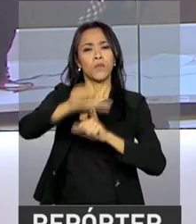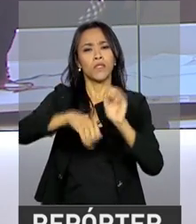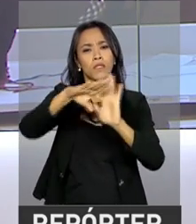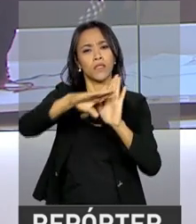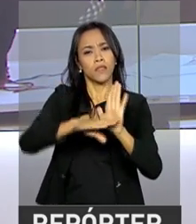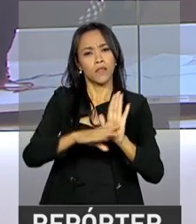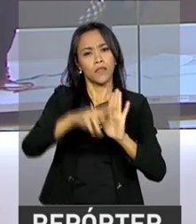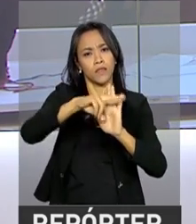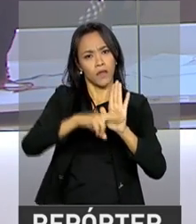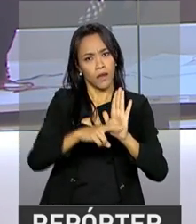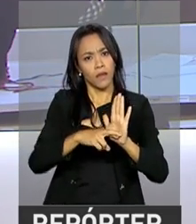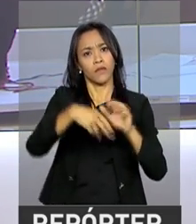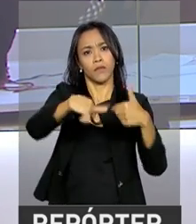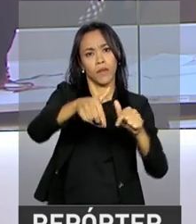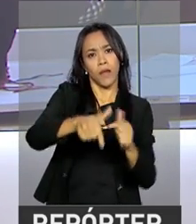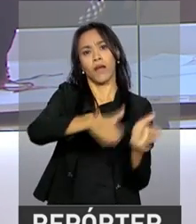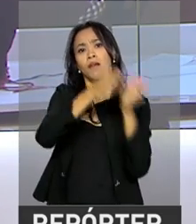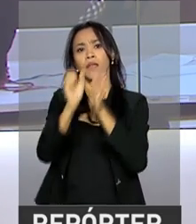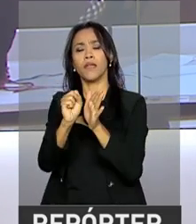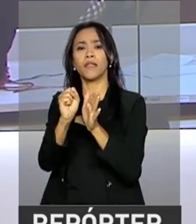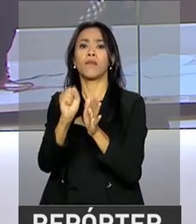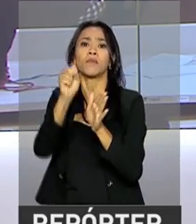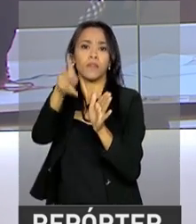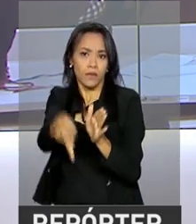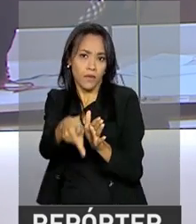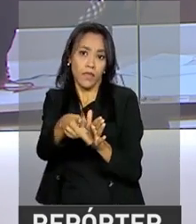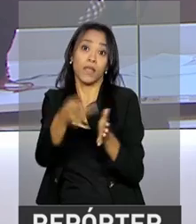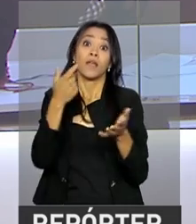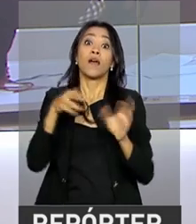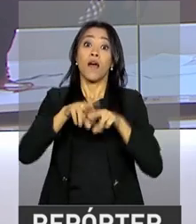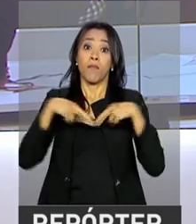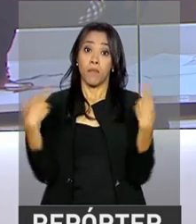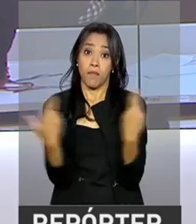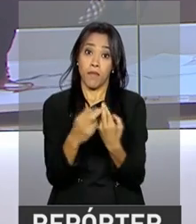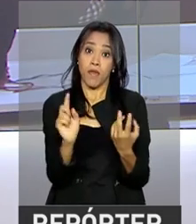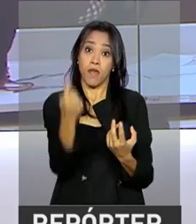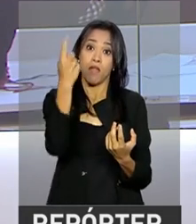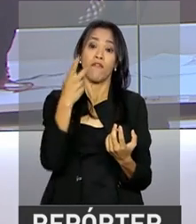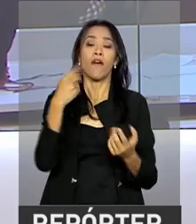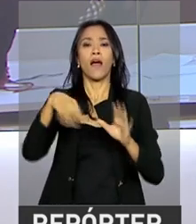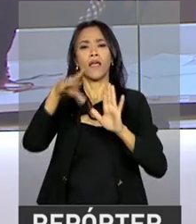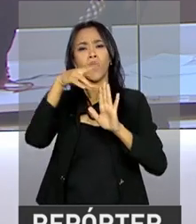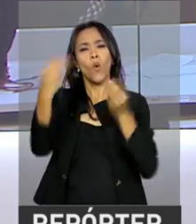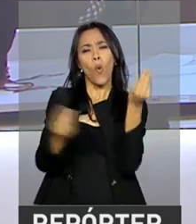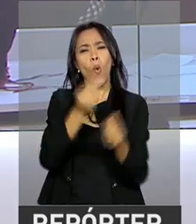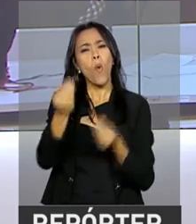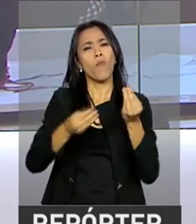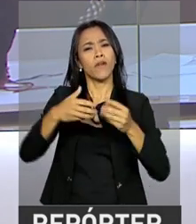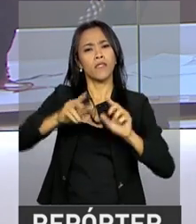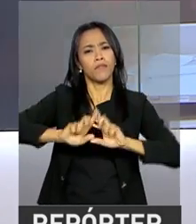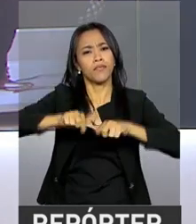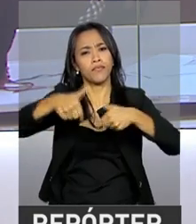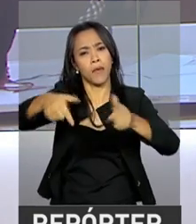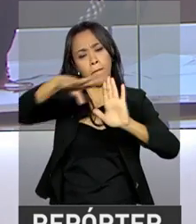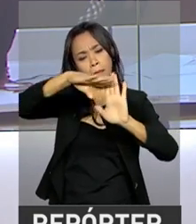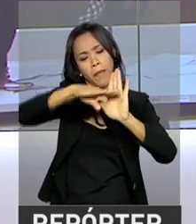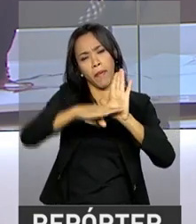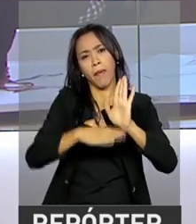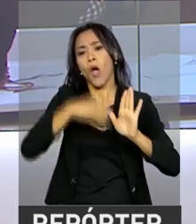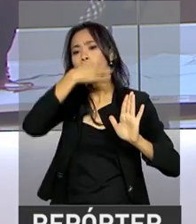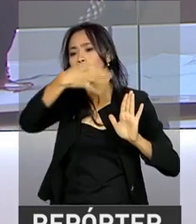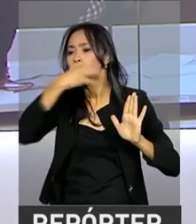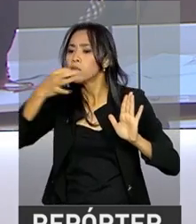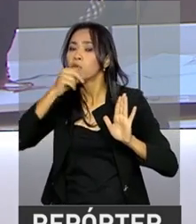e da Previdência. Nas primeiras reuniões, os relatores das comissões vão apresentar os roteiros de atividades e sugestões